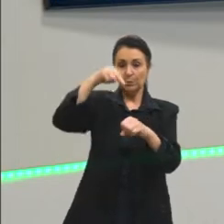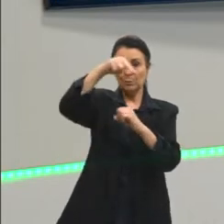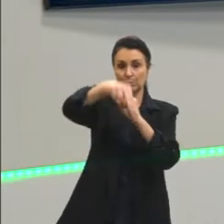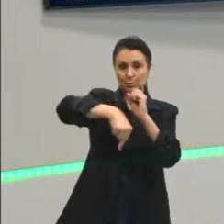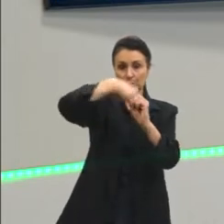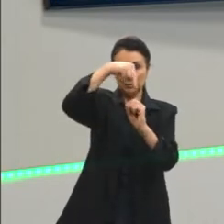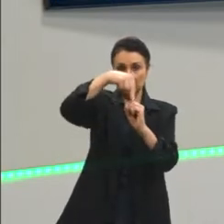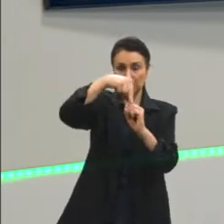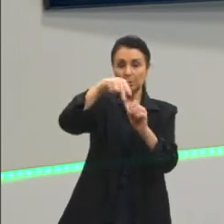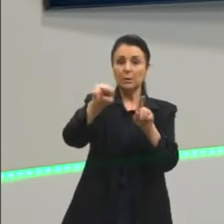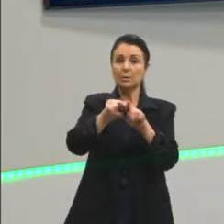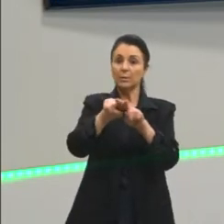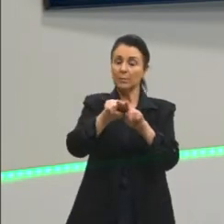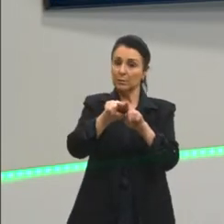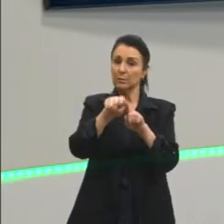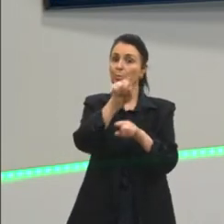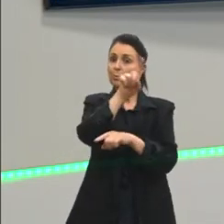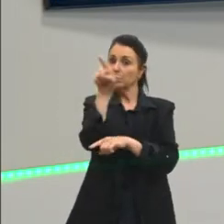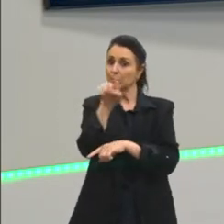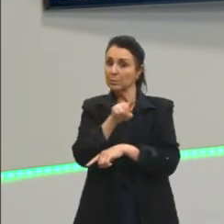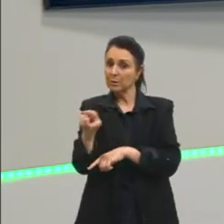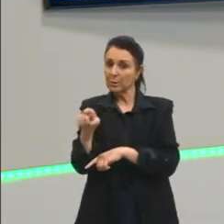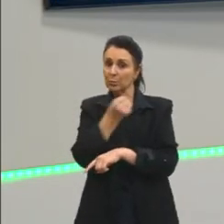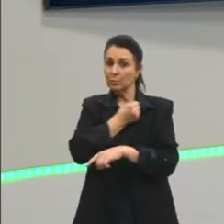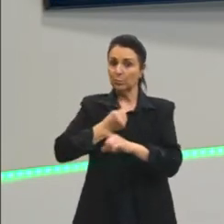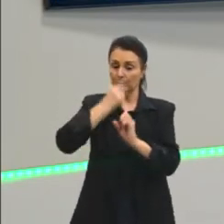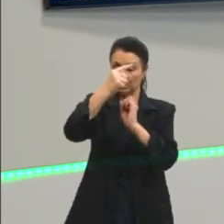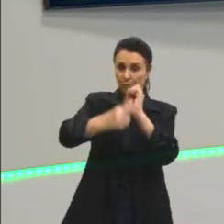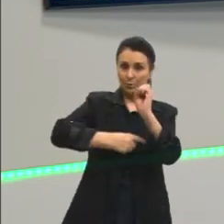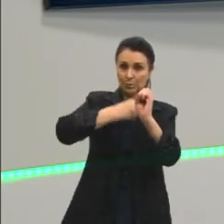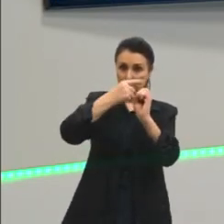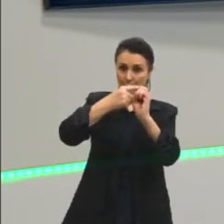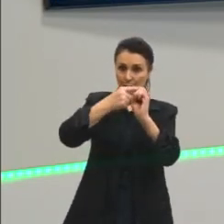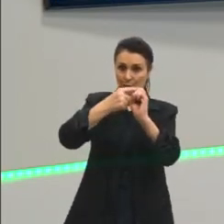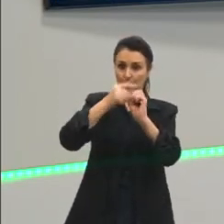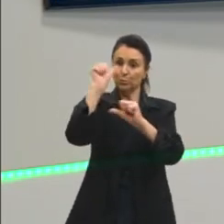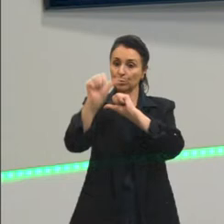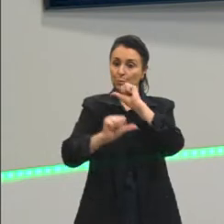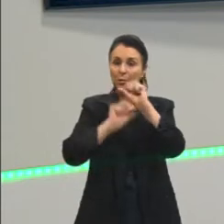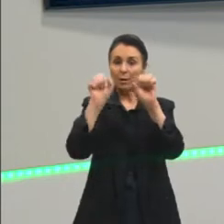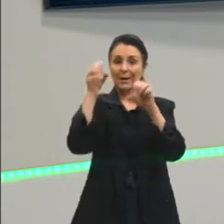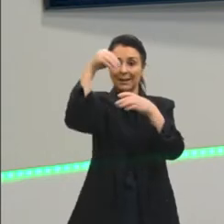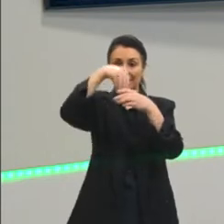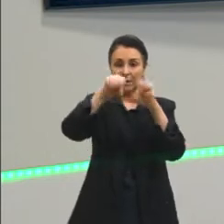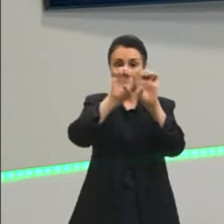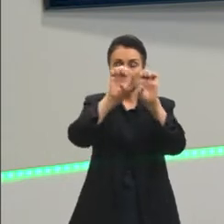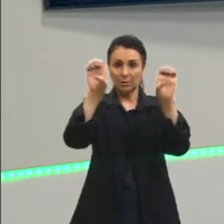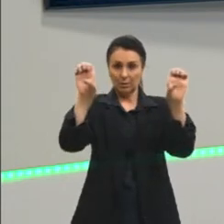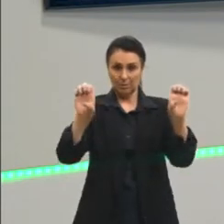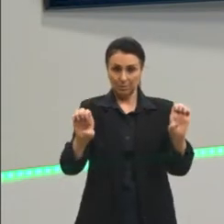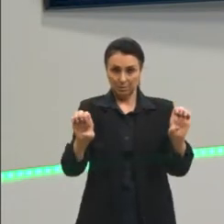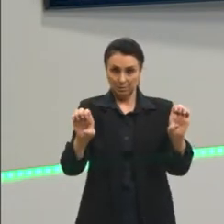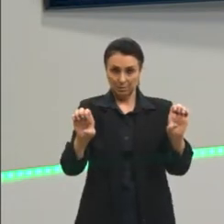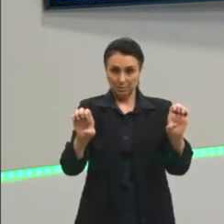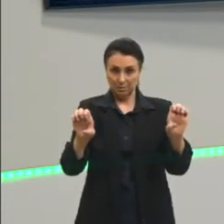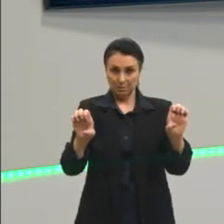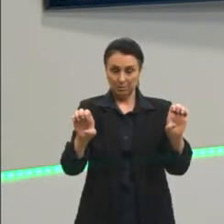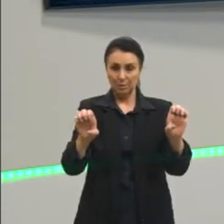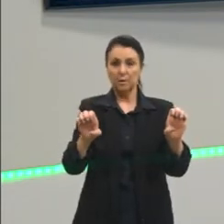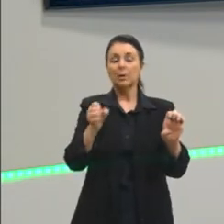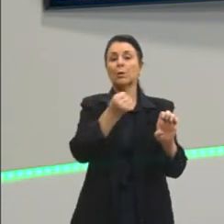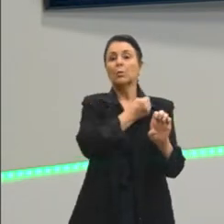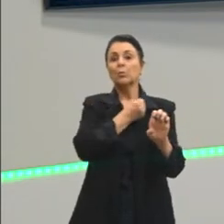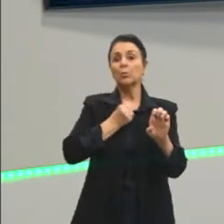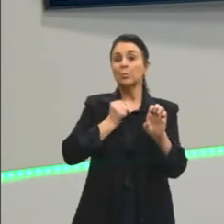do elemento né que é só fazer trocar e a a equação trocar de lugar a equação esses dois dados